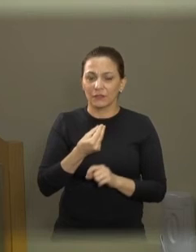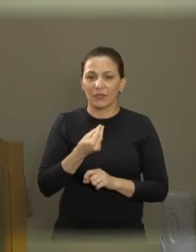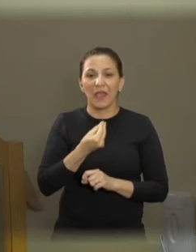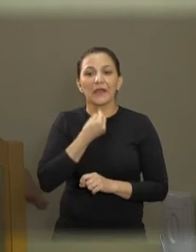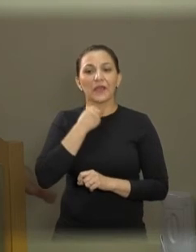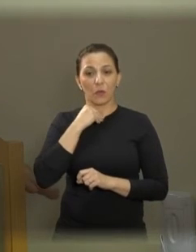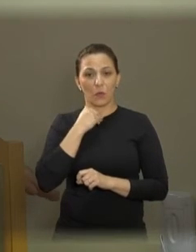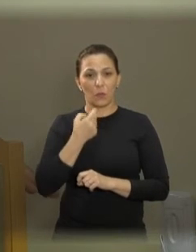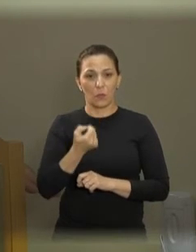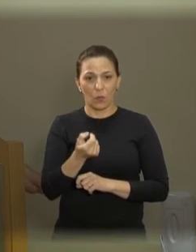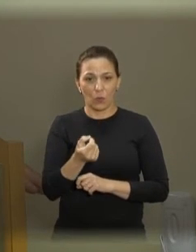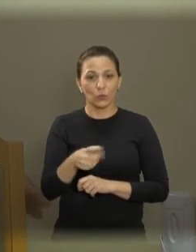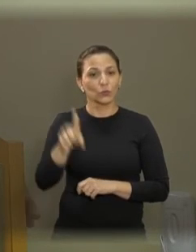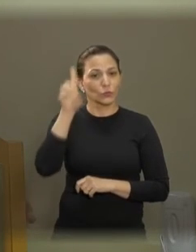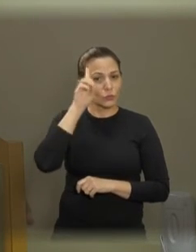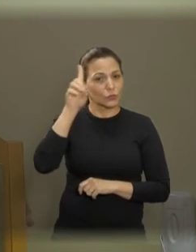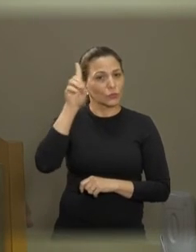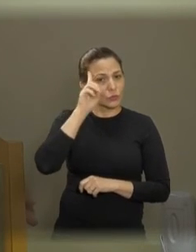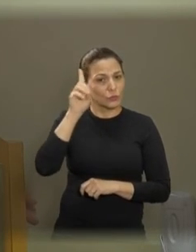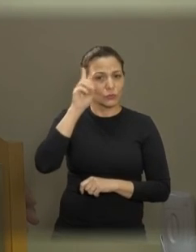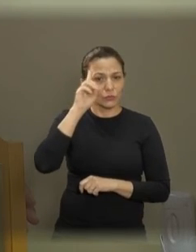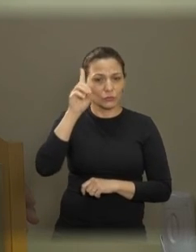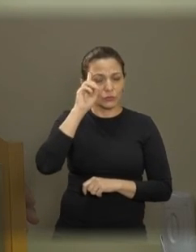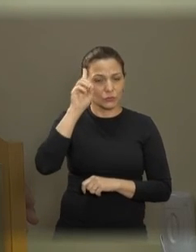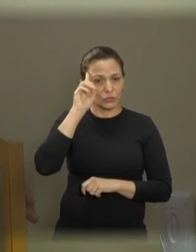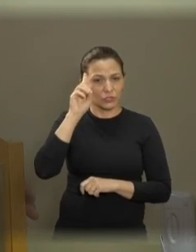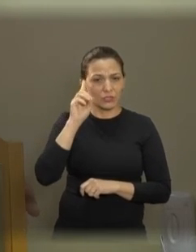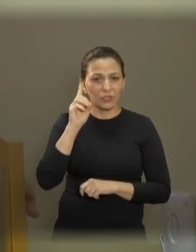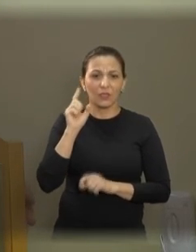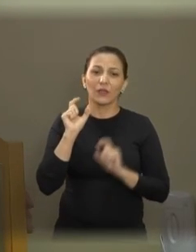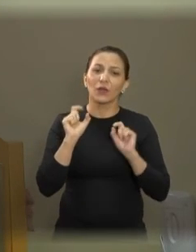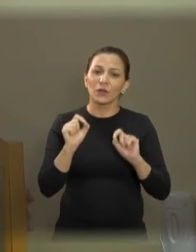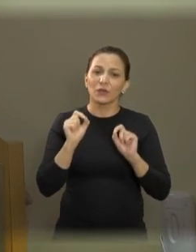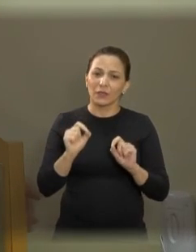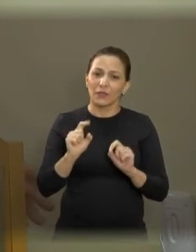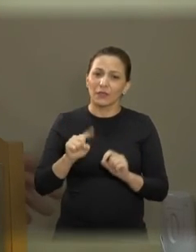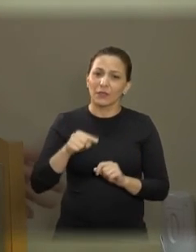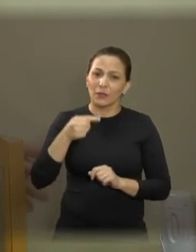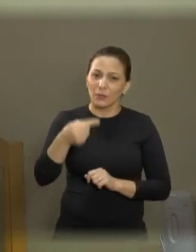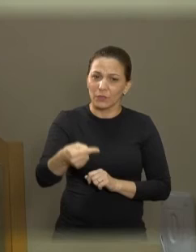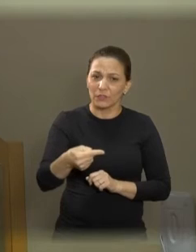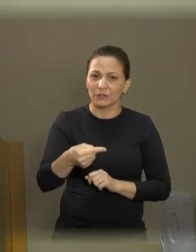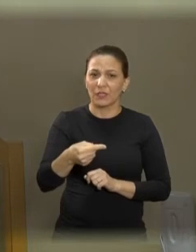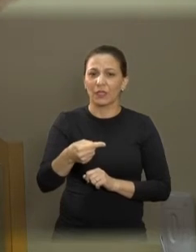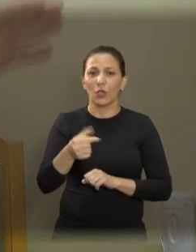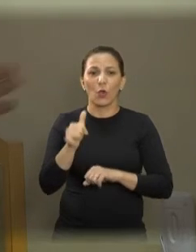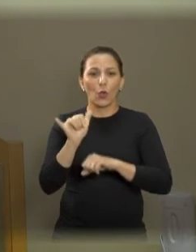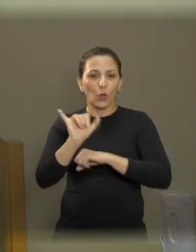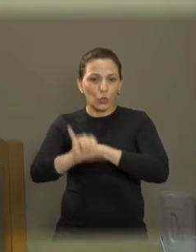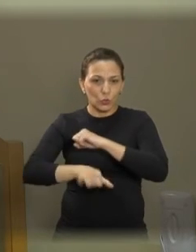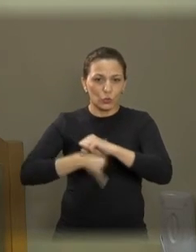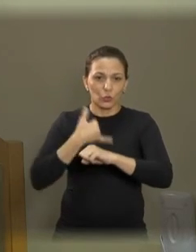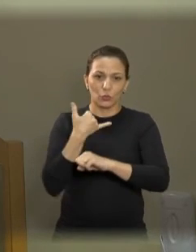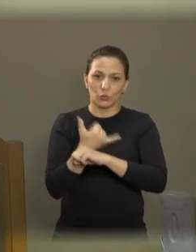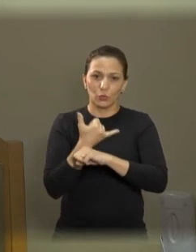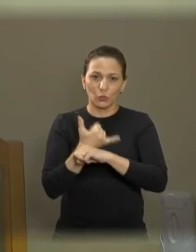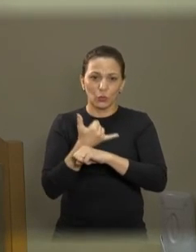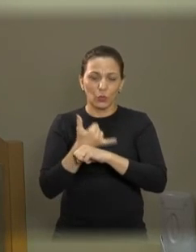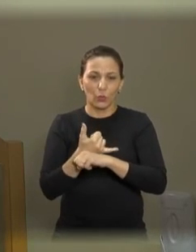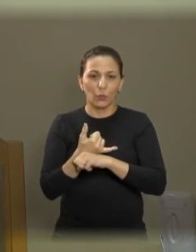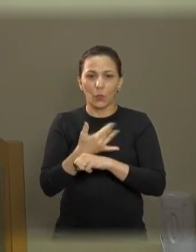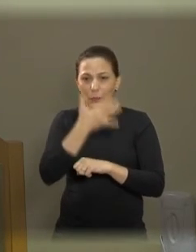pouquinho. Todo santo dia. E aí vem, seguindo o YouTube, ou sei lá quem, a